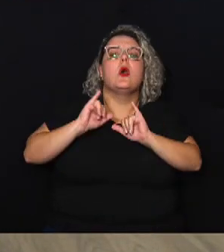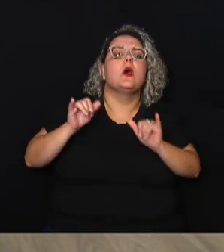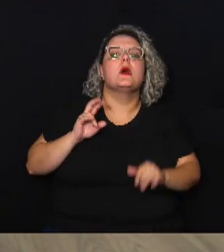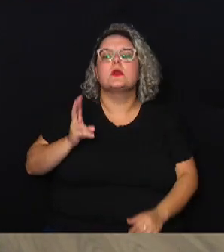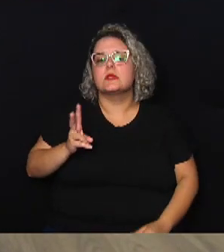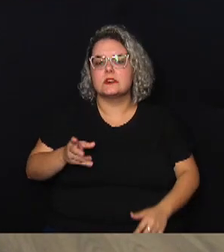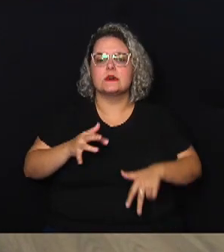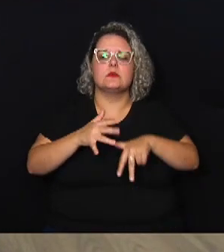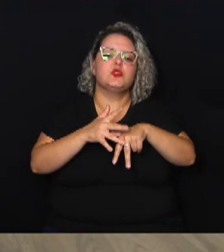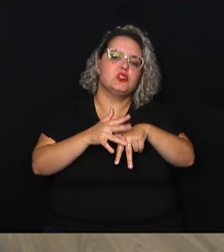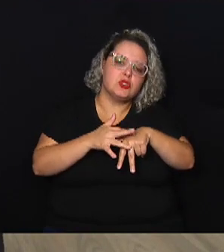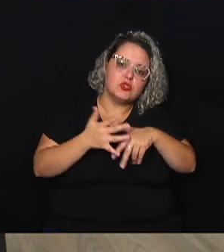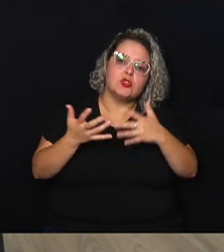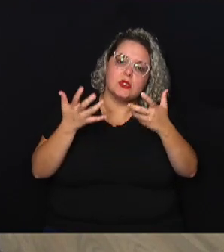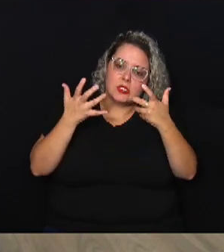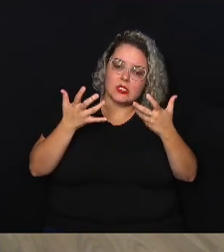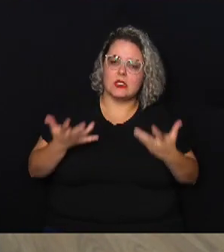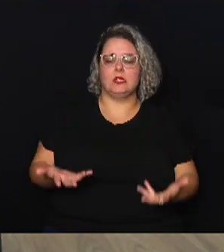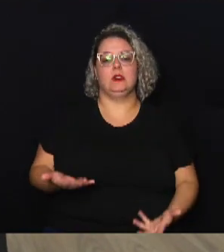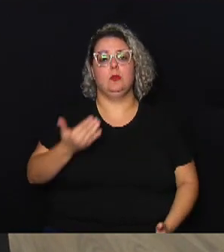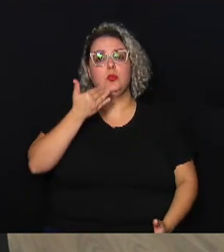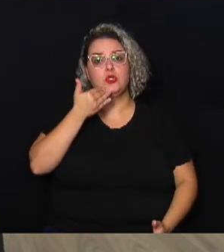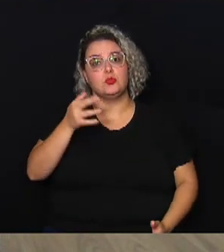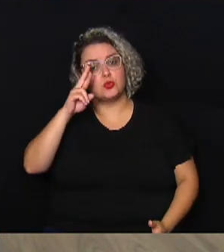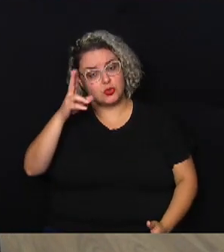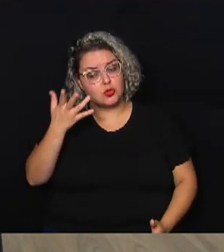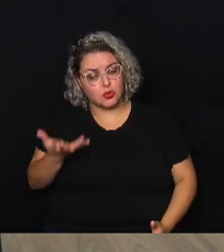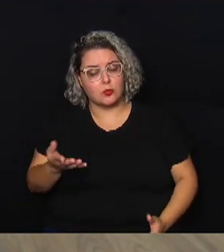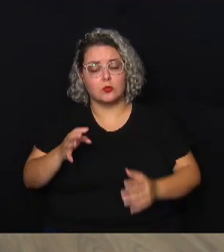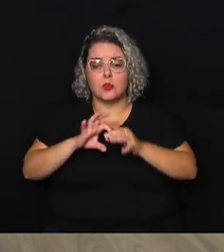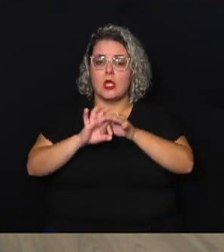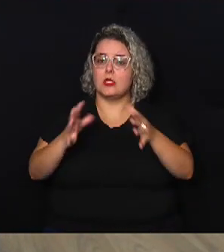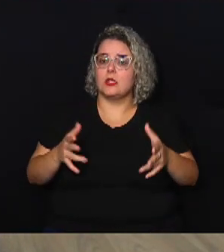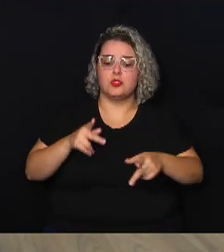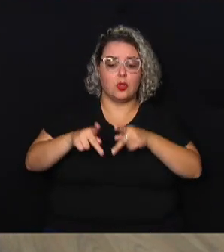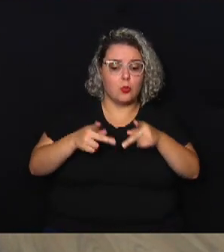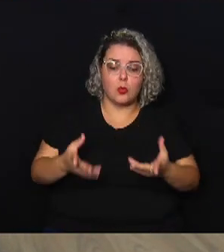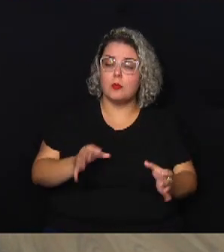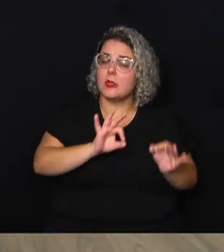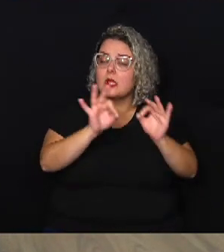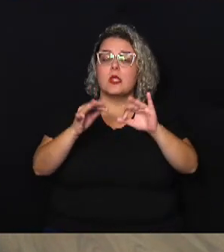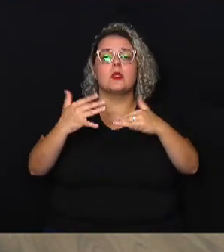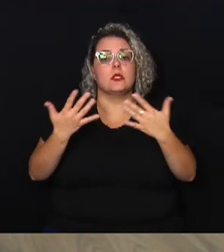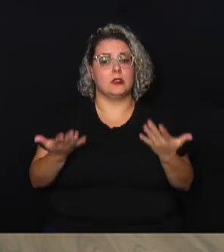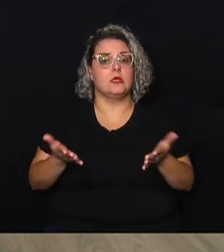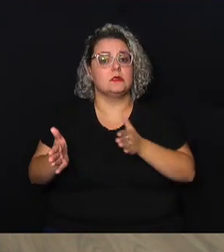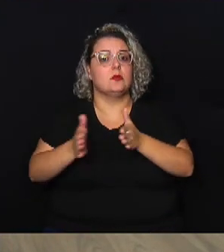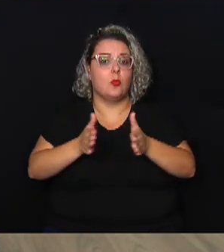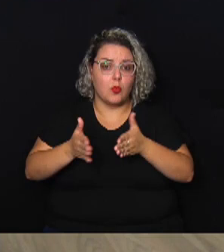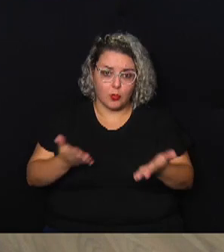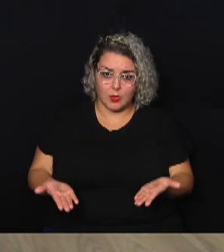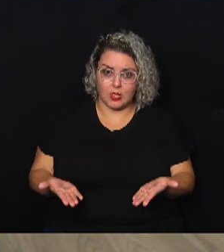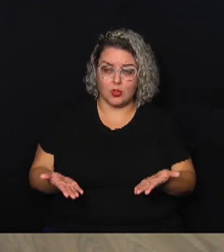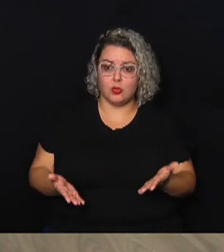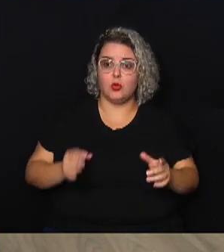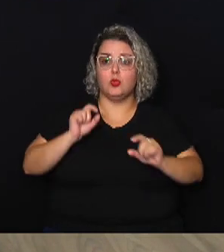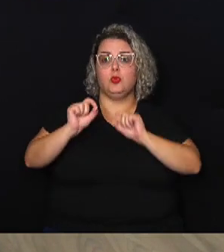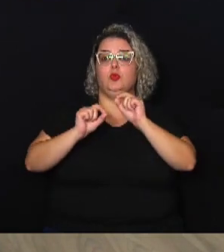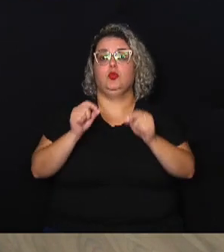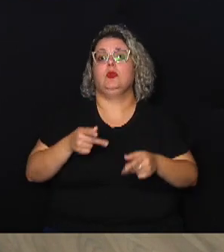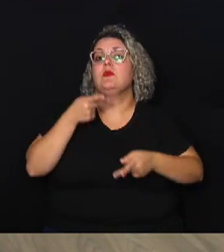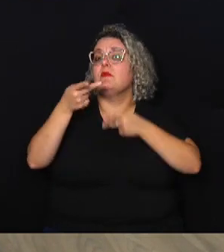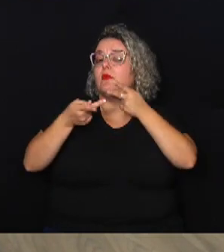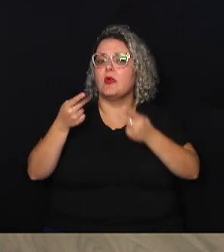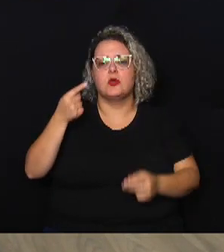o seu paciente? Eu queria pedir para o senhor para deixar para o nosso público, para quem está assistindo a gente nesse momento aí, o que o senhor fala de uma